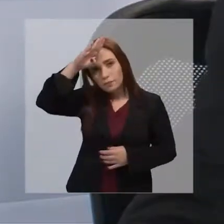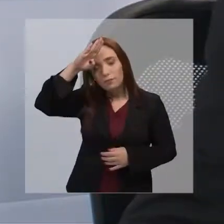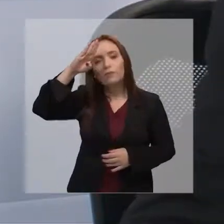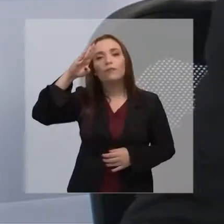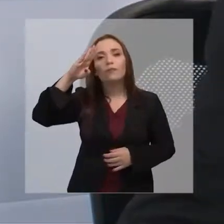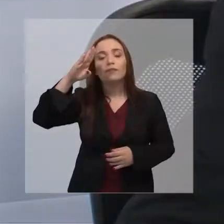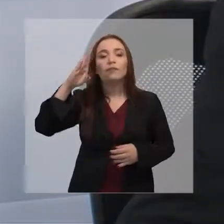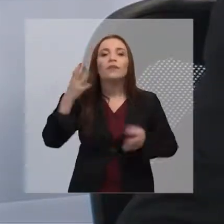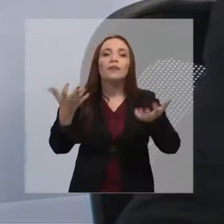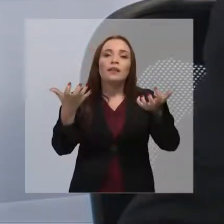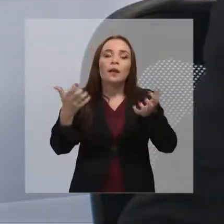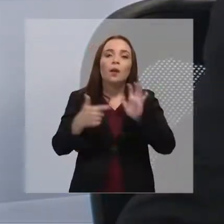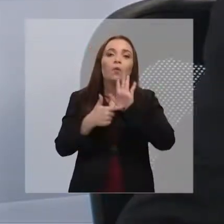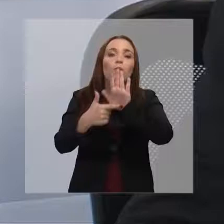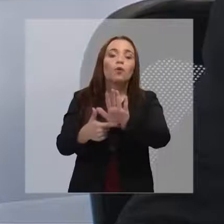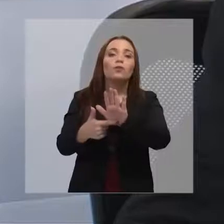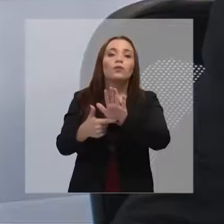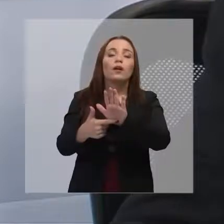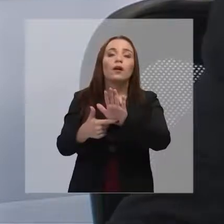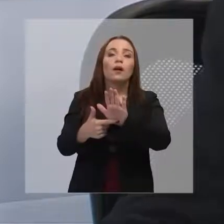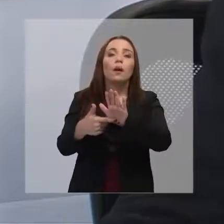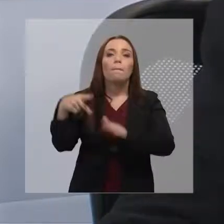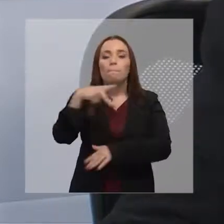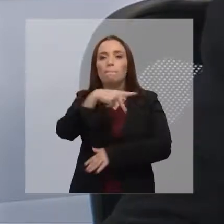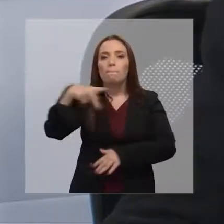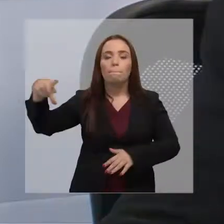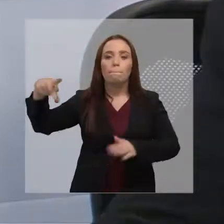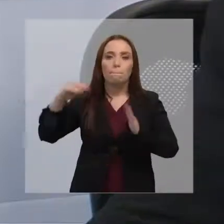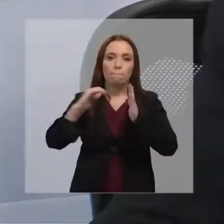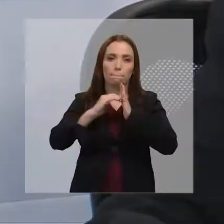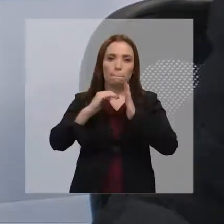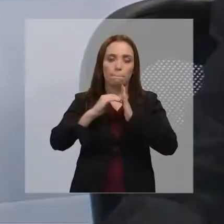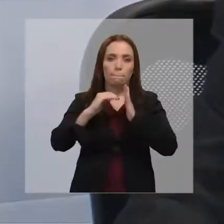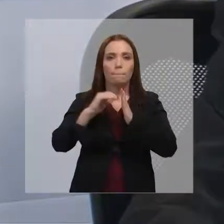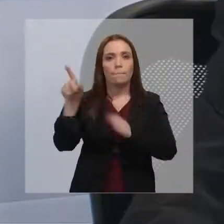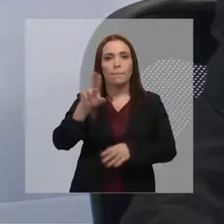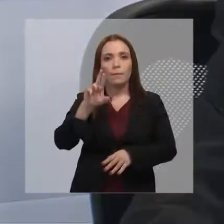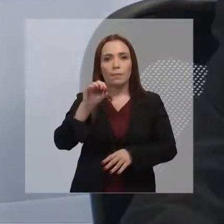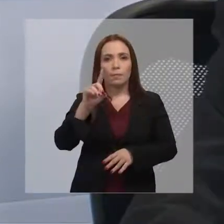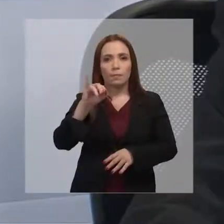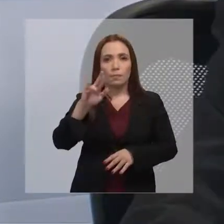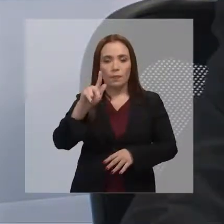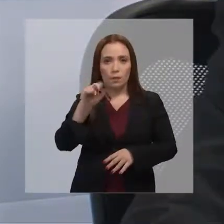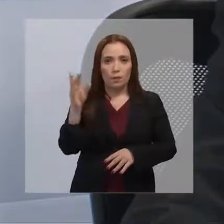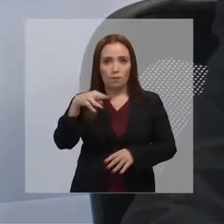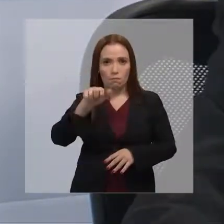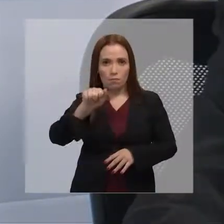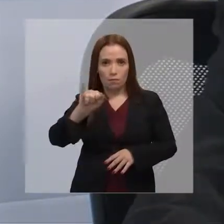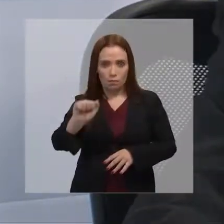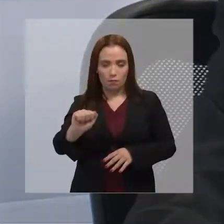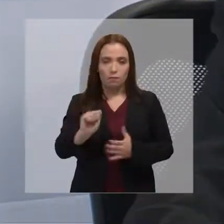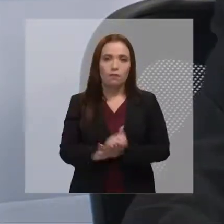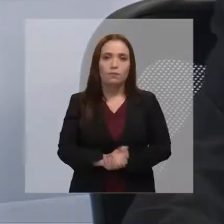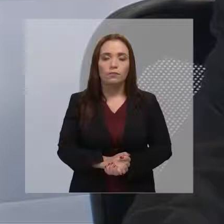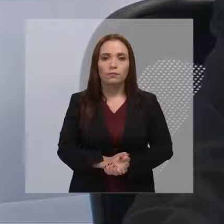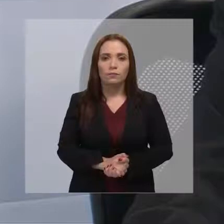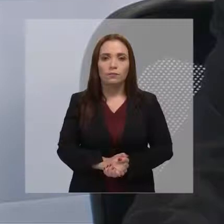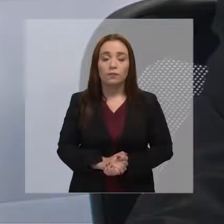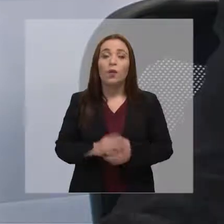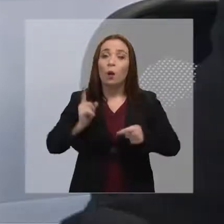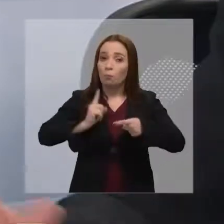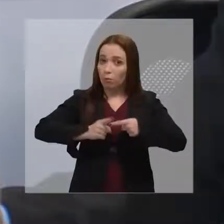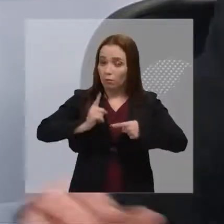Messias Bolsonaro queria entregar ao Centrão era a presidência da Câmara na figura de Rodrigo Maia. Nada mais, nada